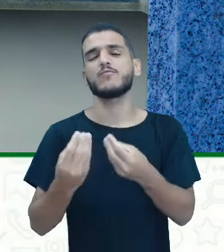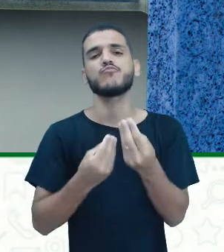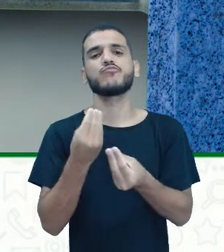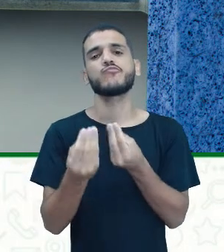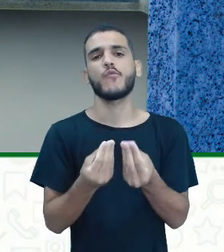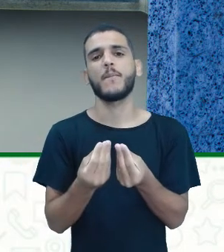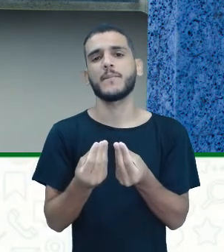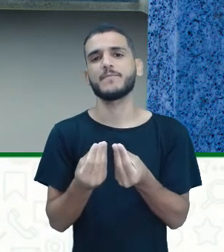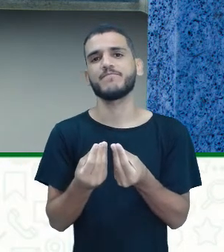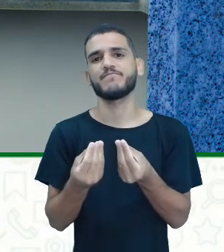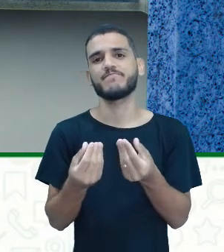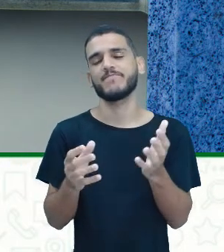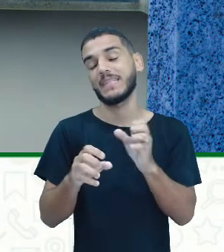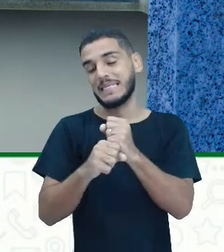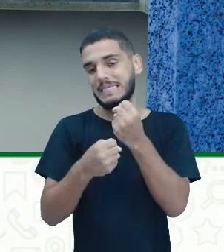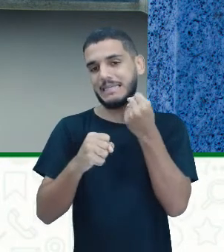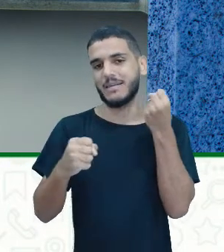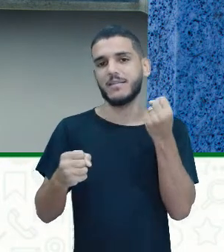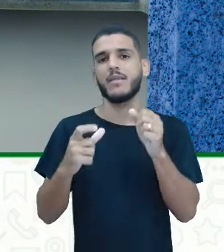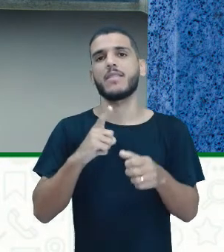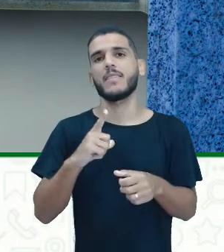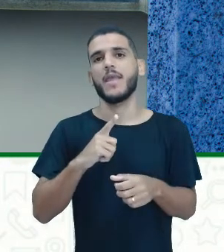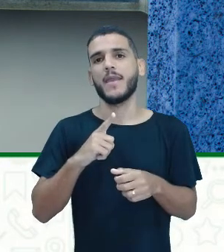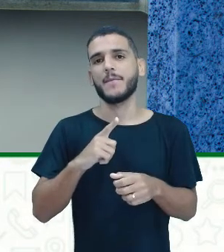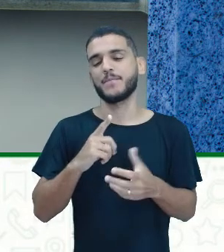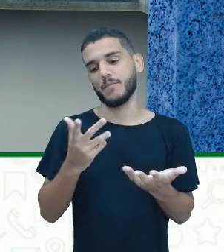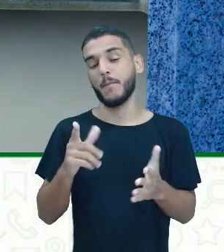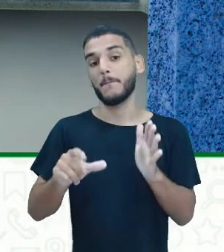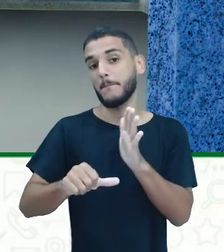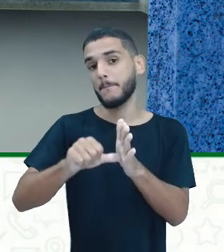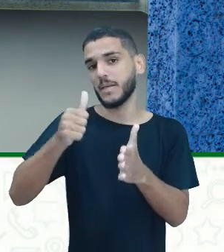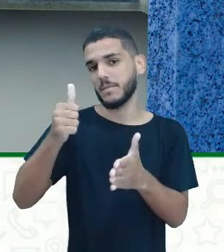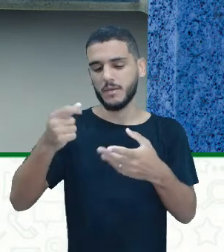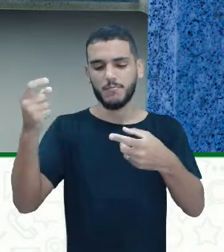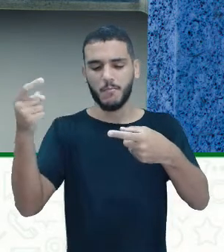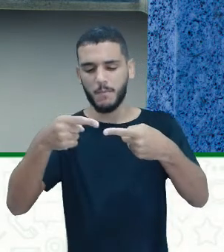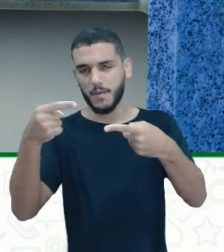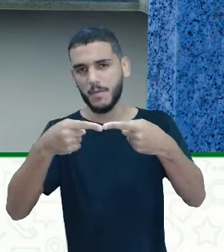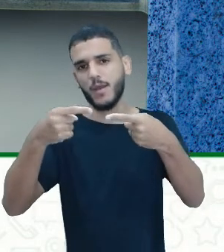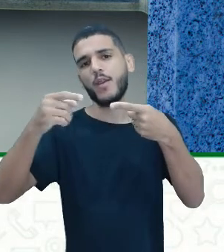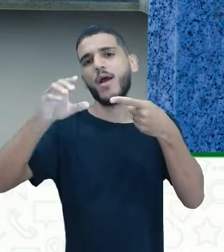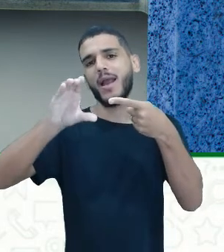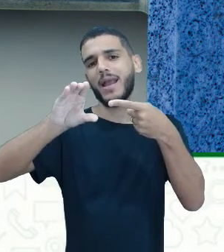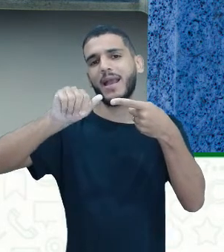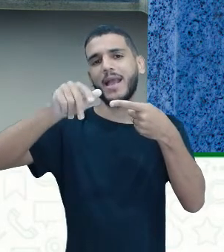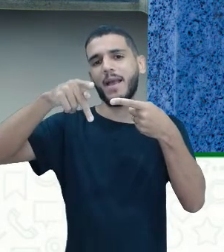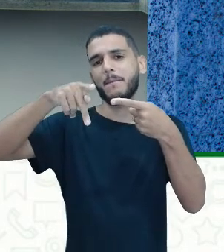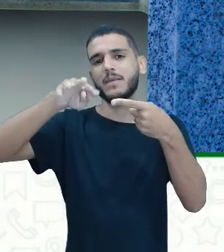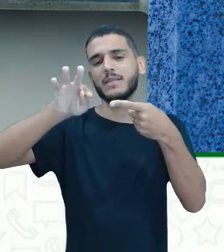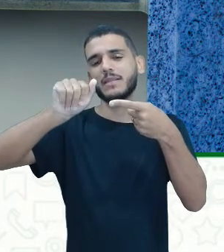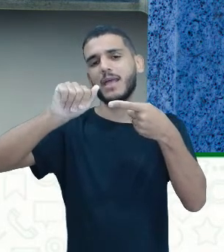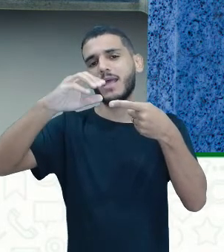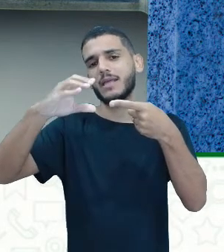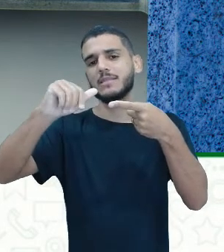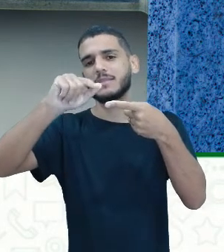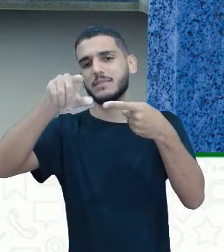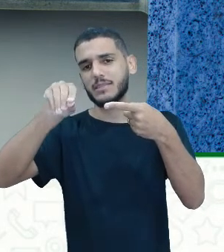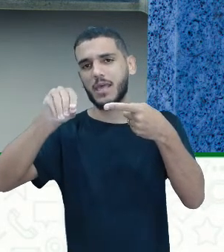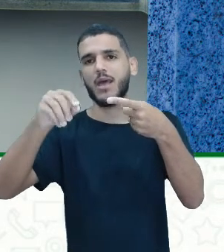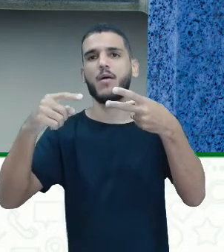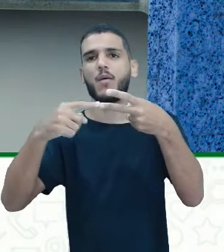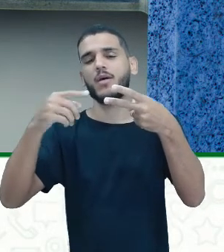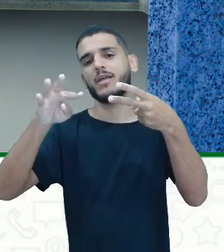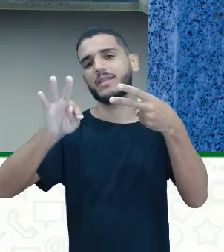grande, né? Então, passa pela captação da água, pelo tratamento reservatório,